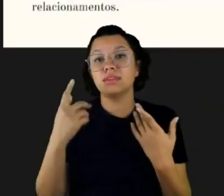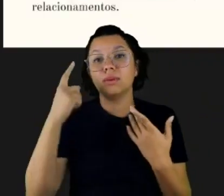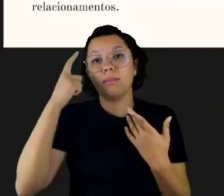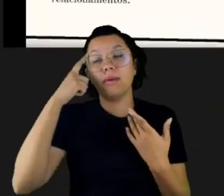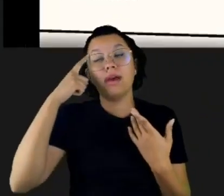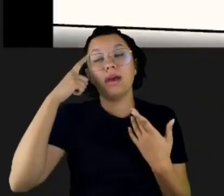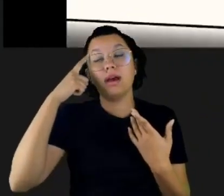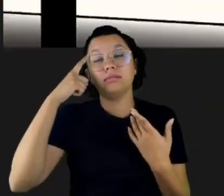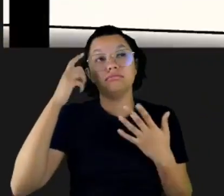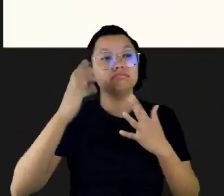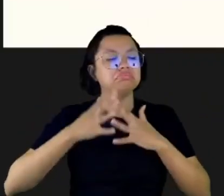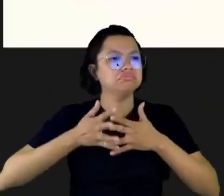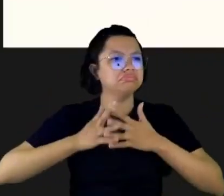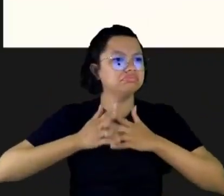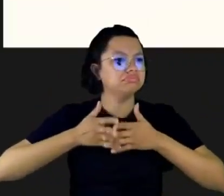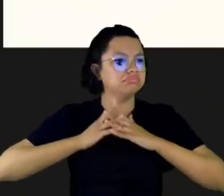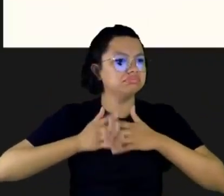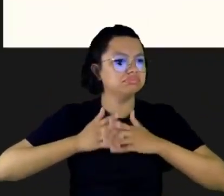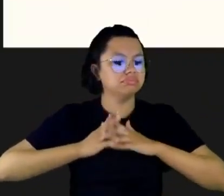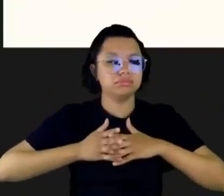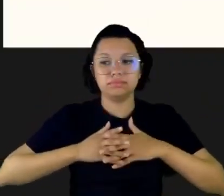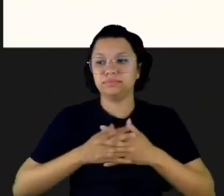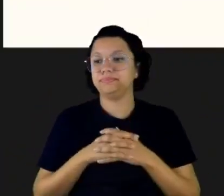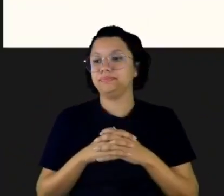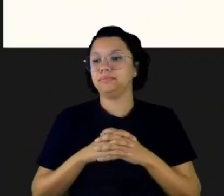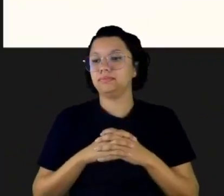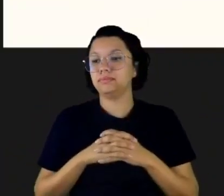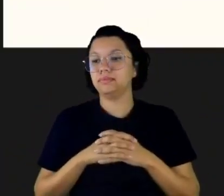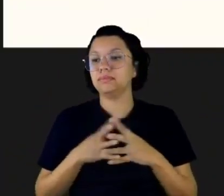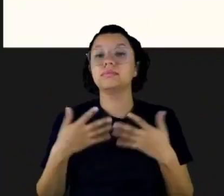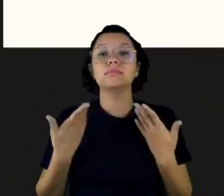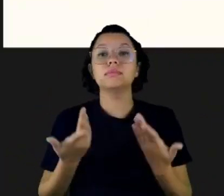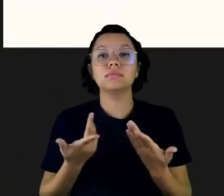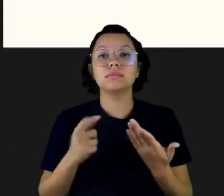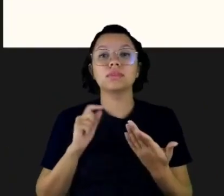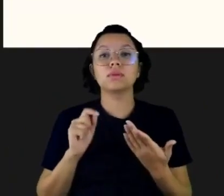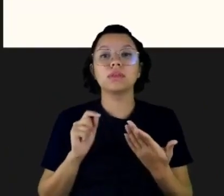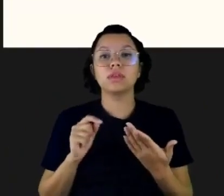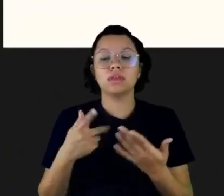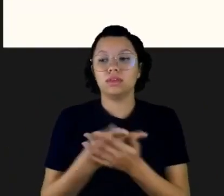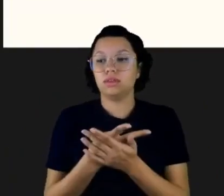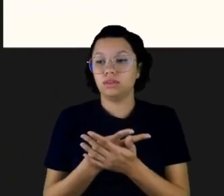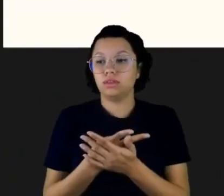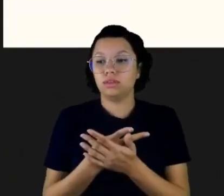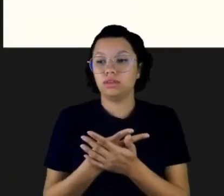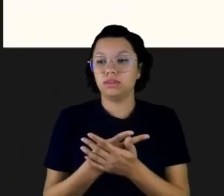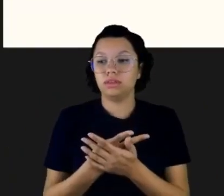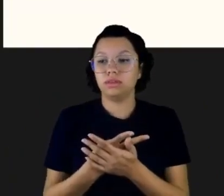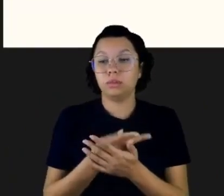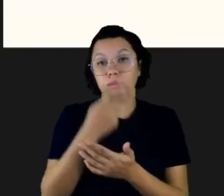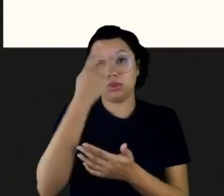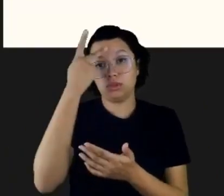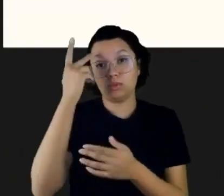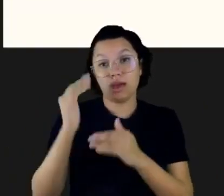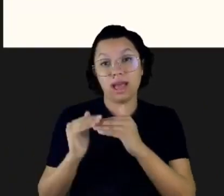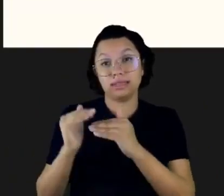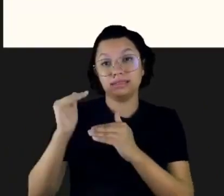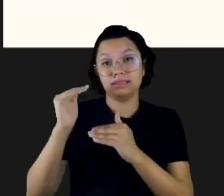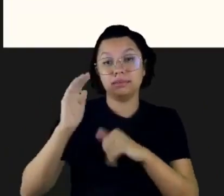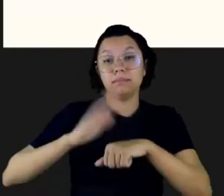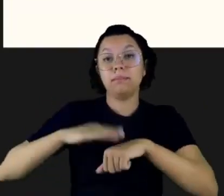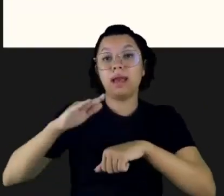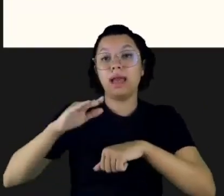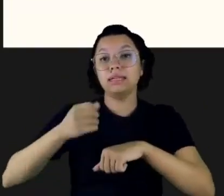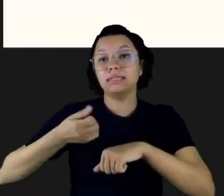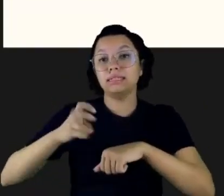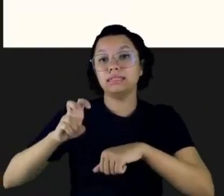totalmente comprometido, tá? Então, qual que é a incidência? Em pessoas acima de 65 anos,